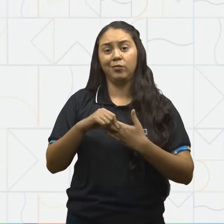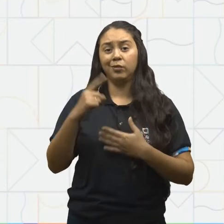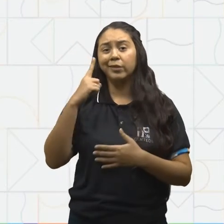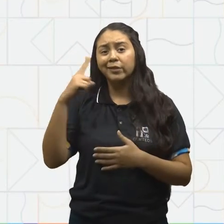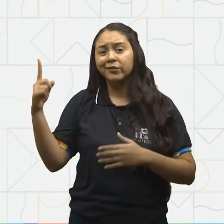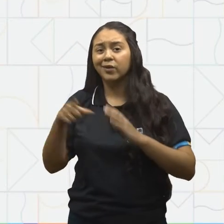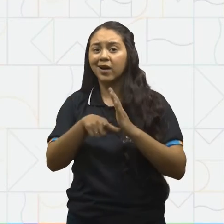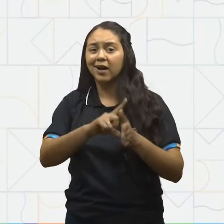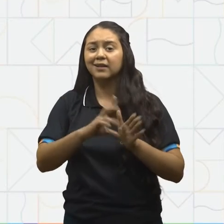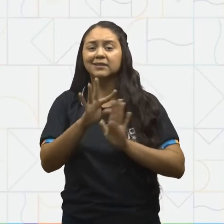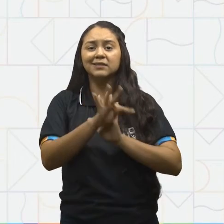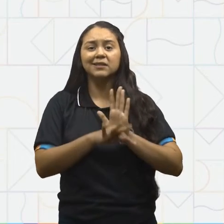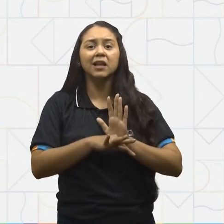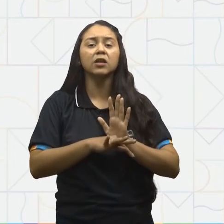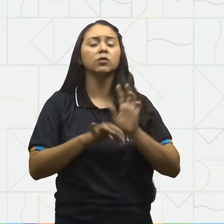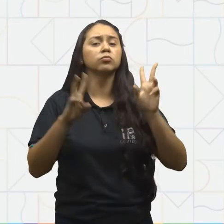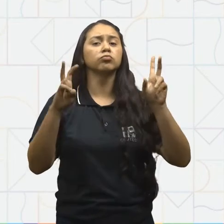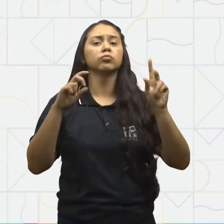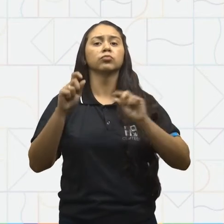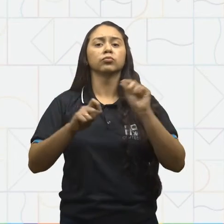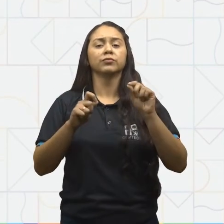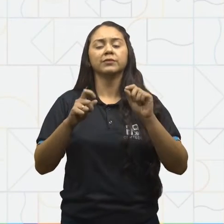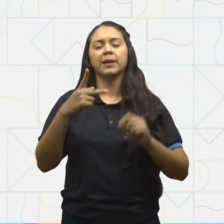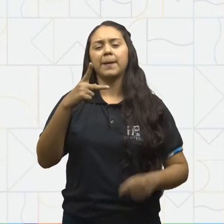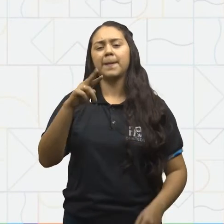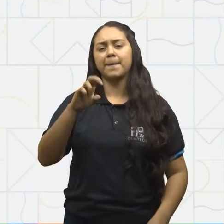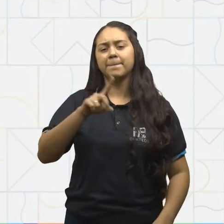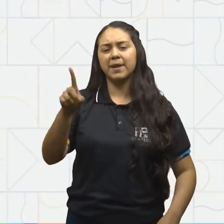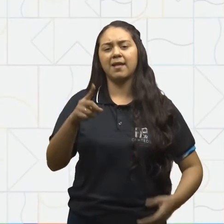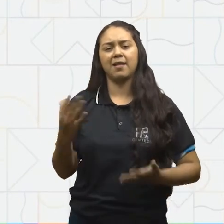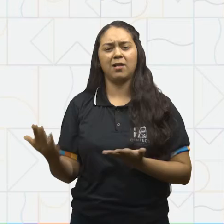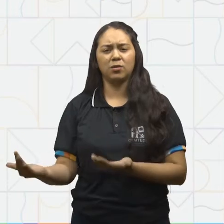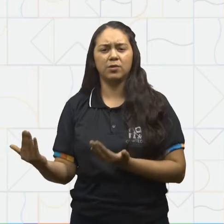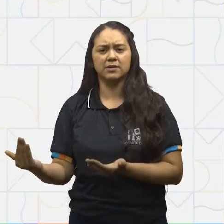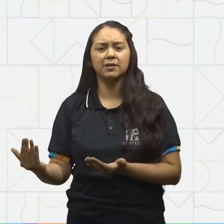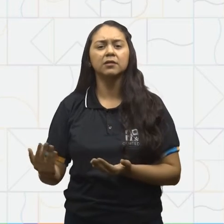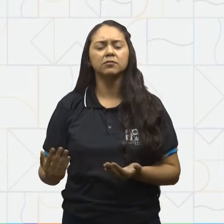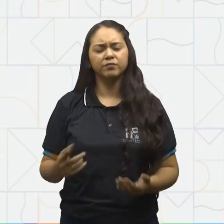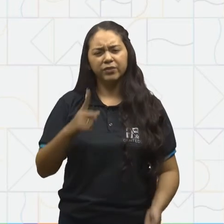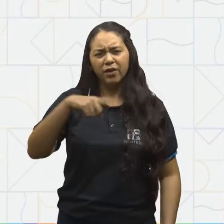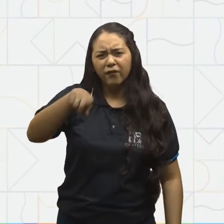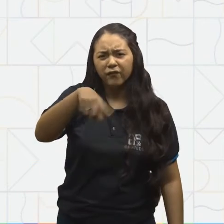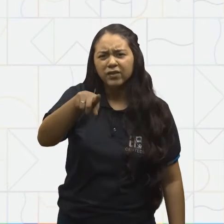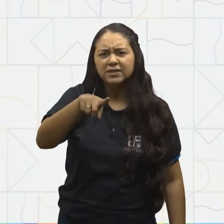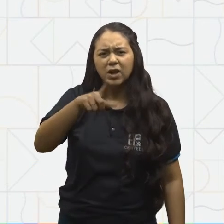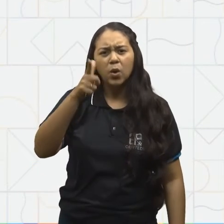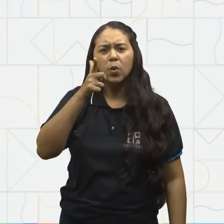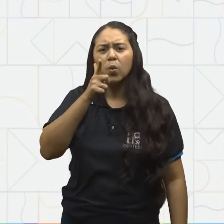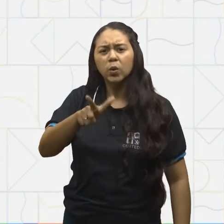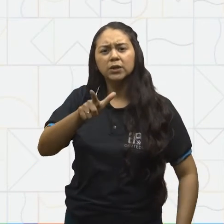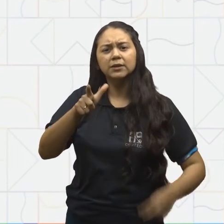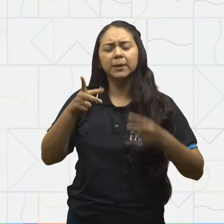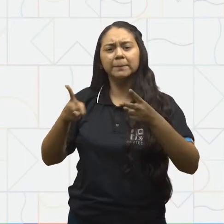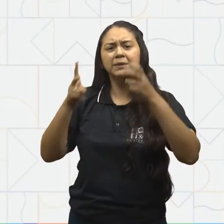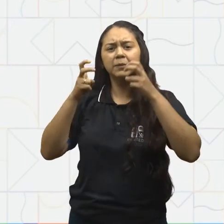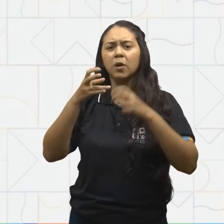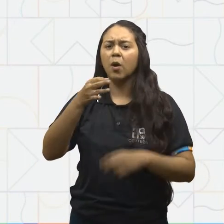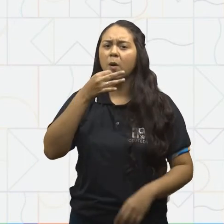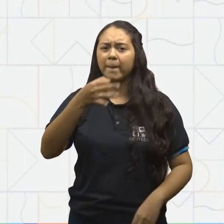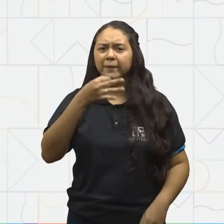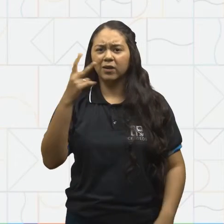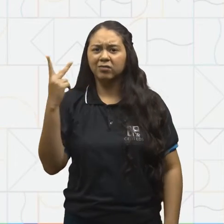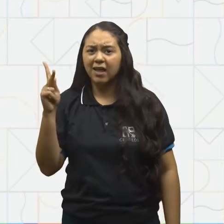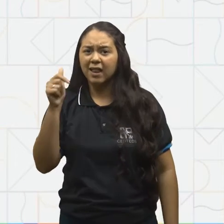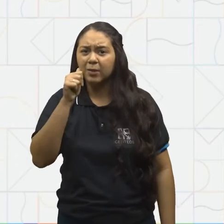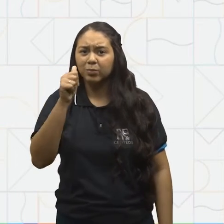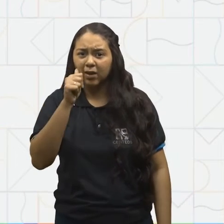texto lido, o assunto foi sobre a pré-adolescência. E você, conseguiu perceber a opinião